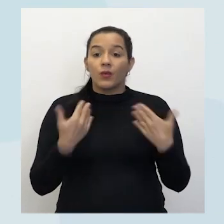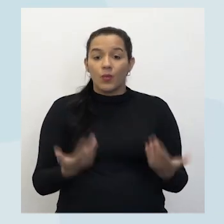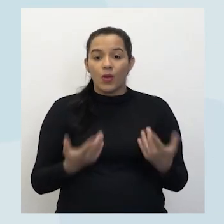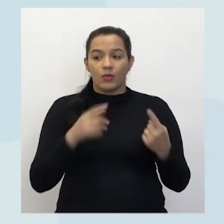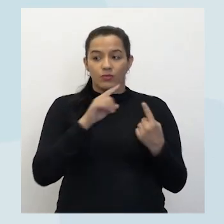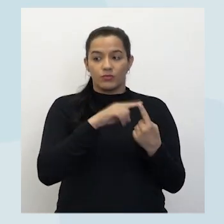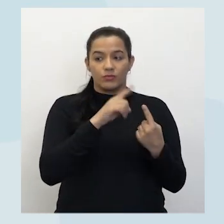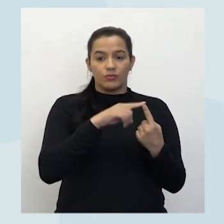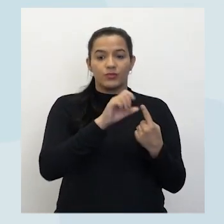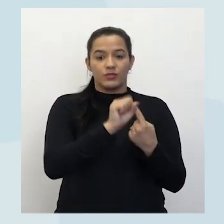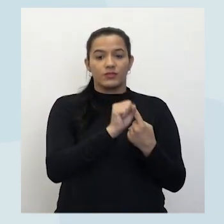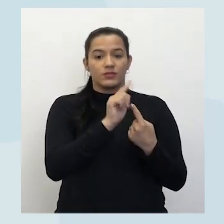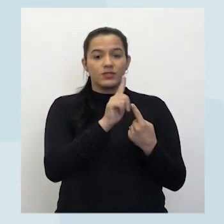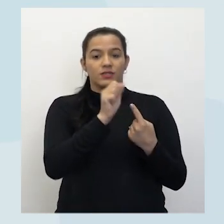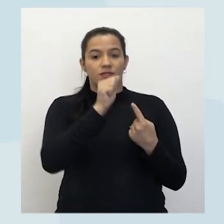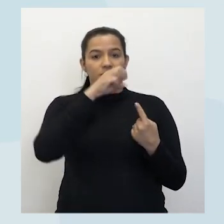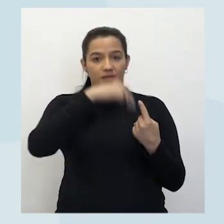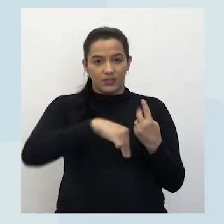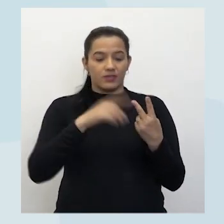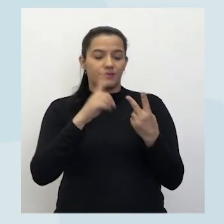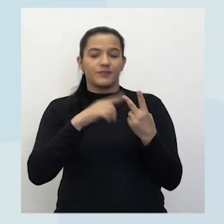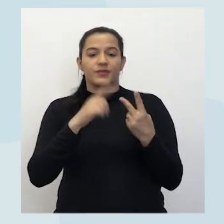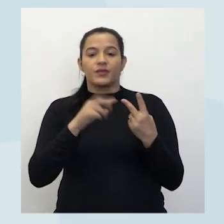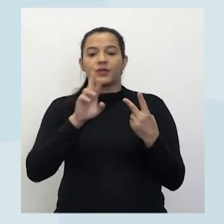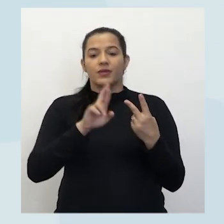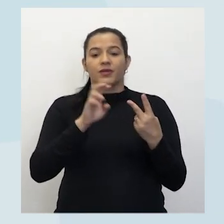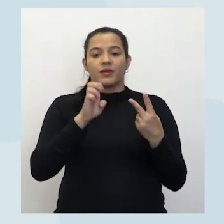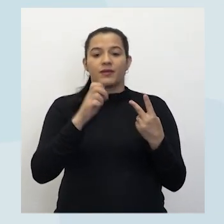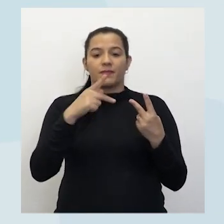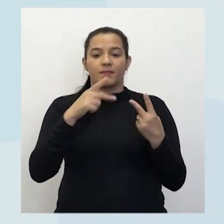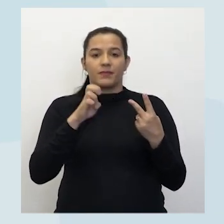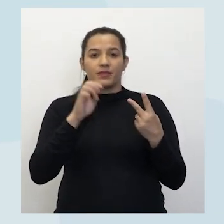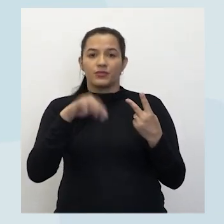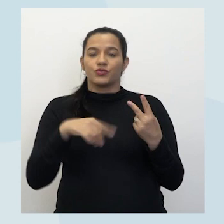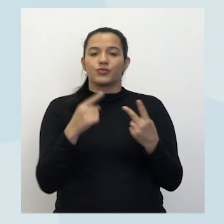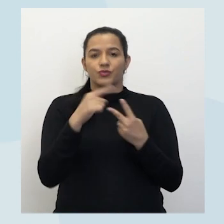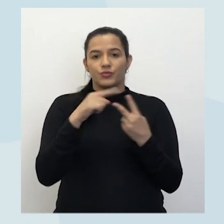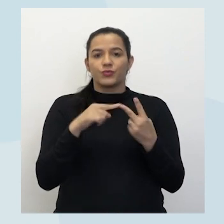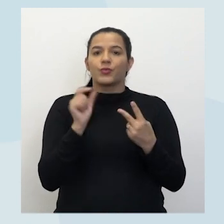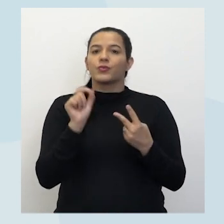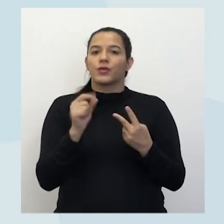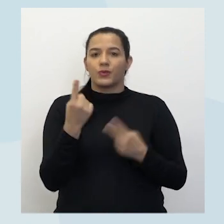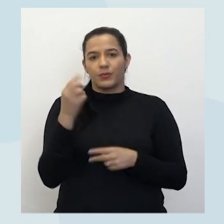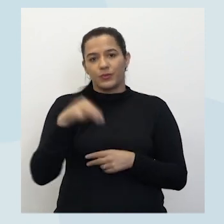entre o slam e o repente? Então, em 1 minuto, nós voltamos.